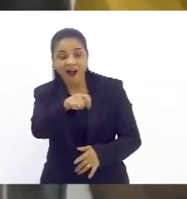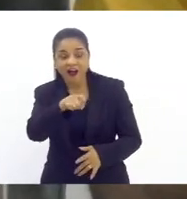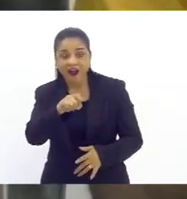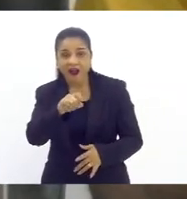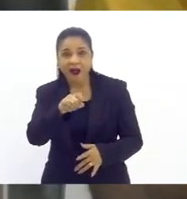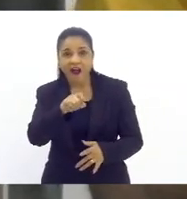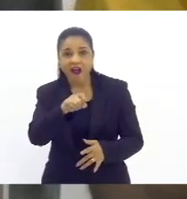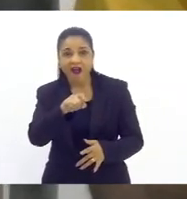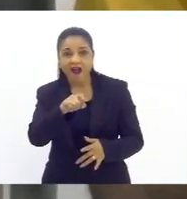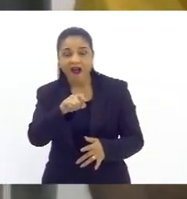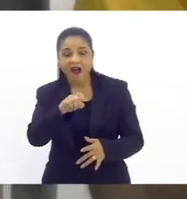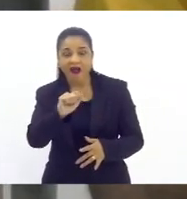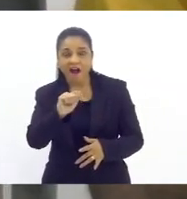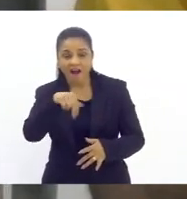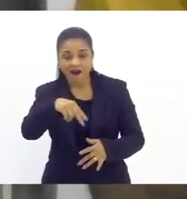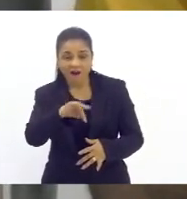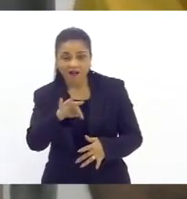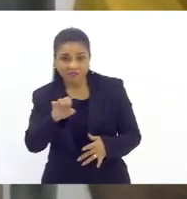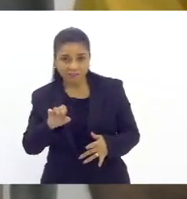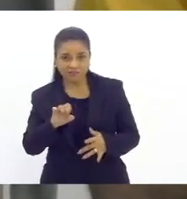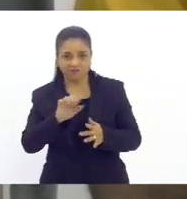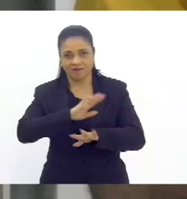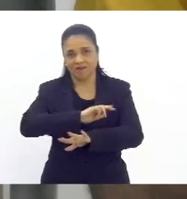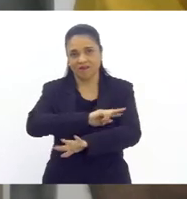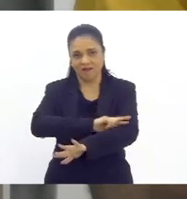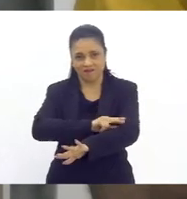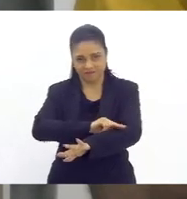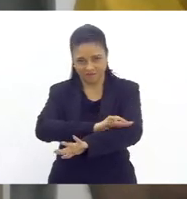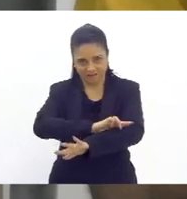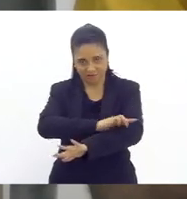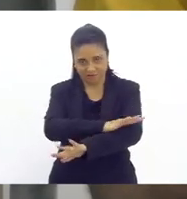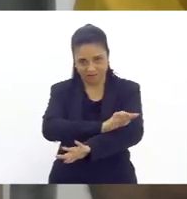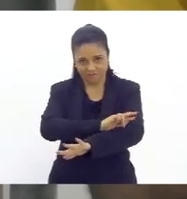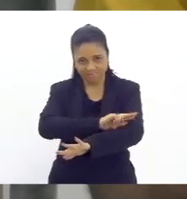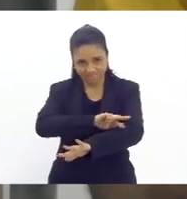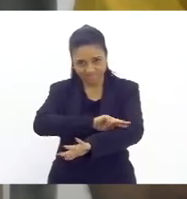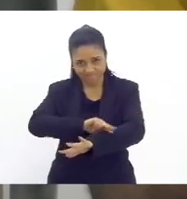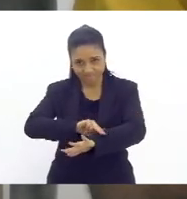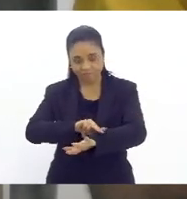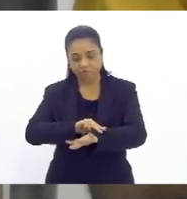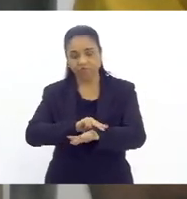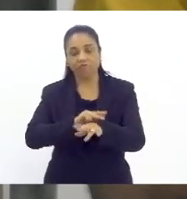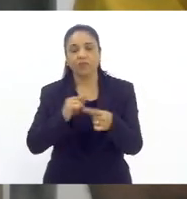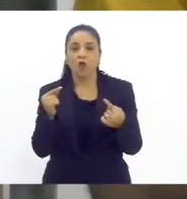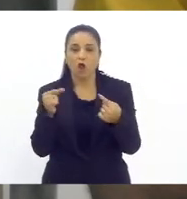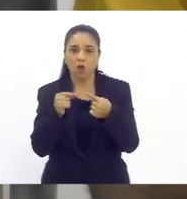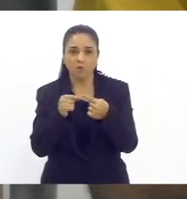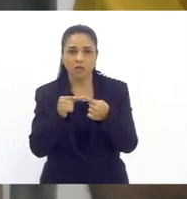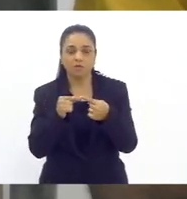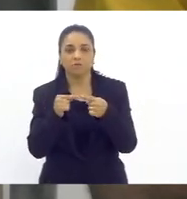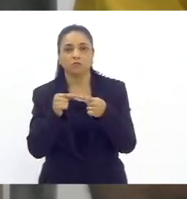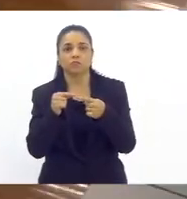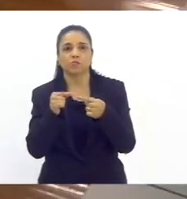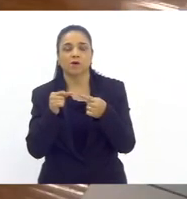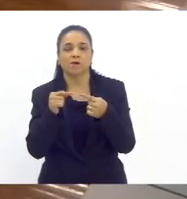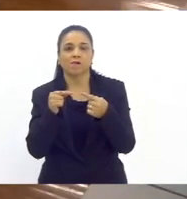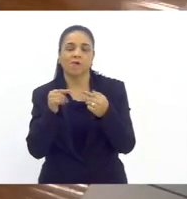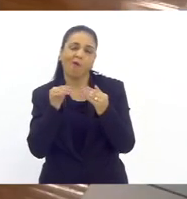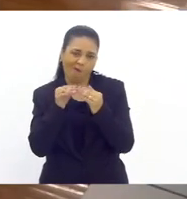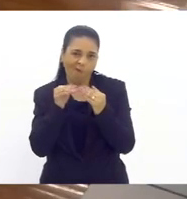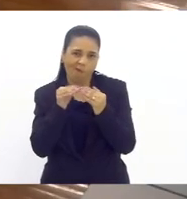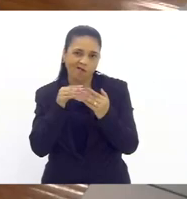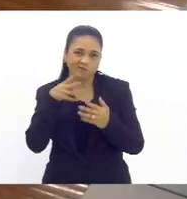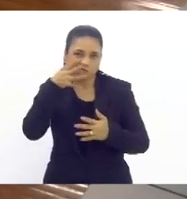que eu ia lhe fazer é a seguinte que tem aí sim a ver com a sua fala e com a nossa audiência Levanta a placa para mim Monique